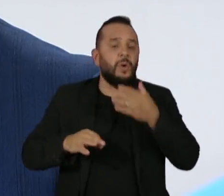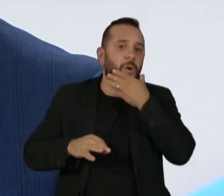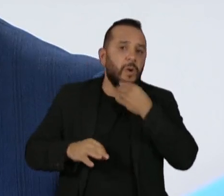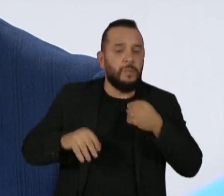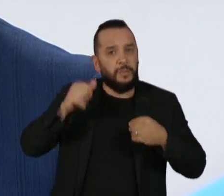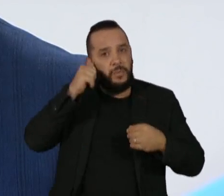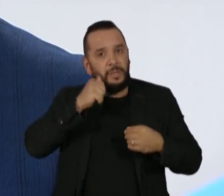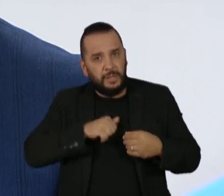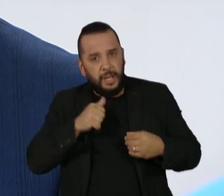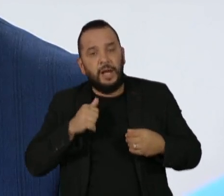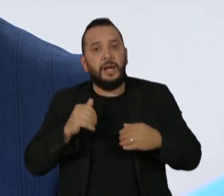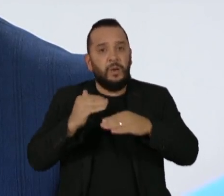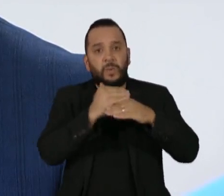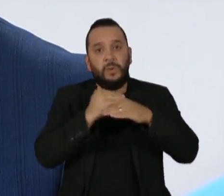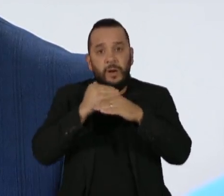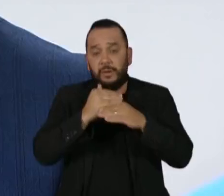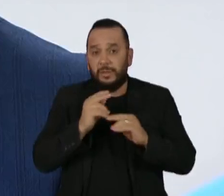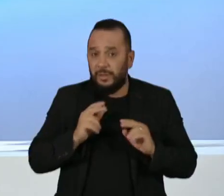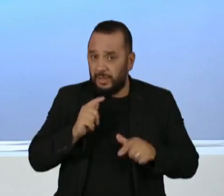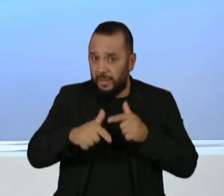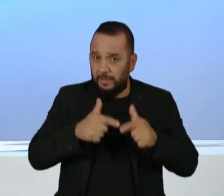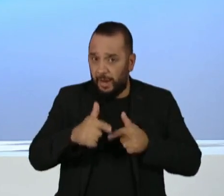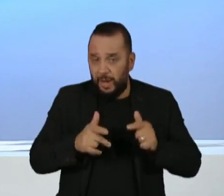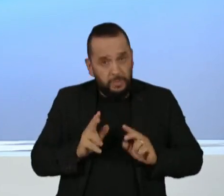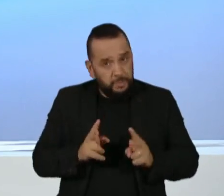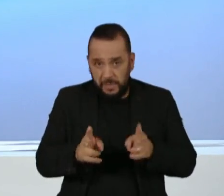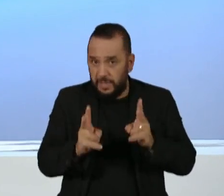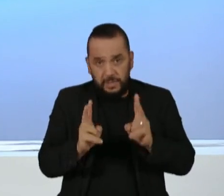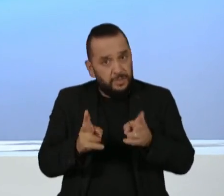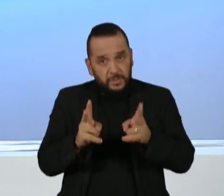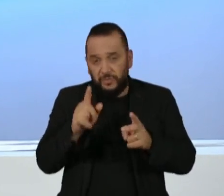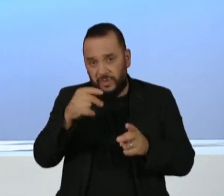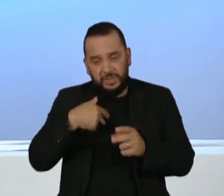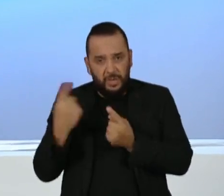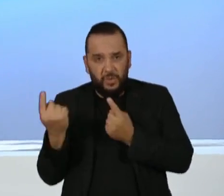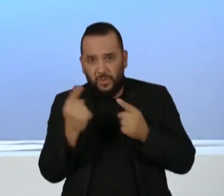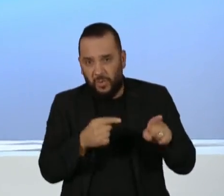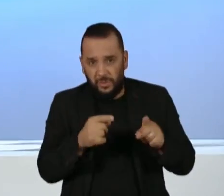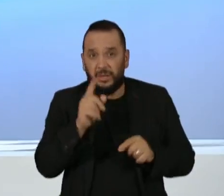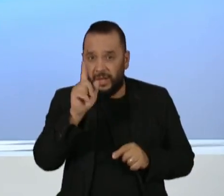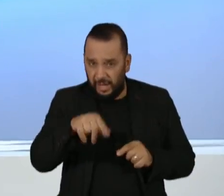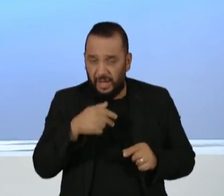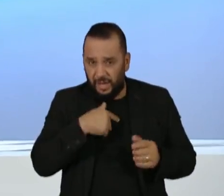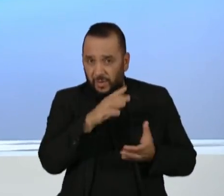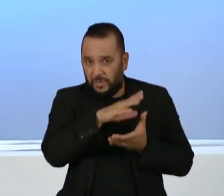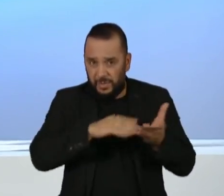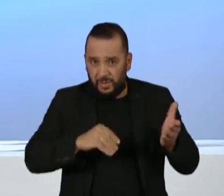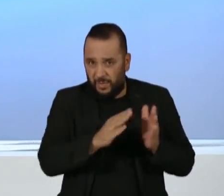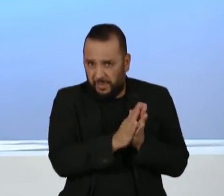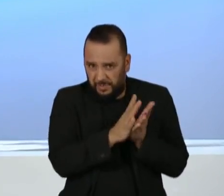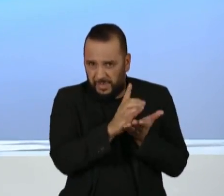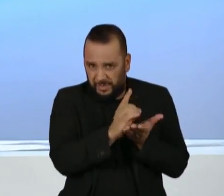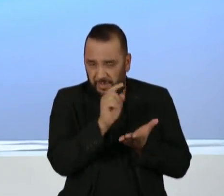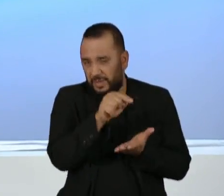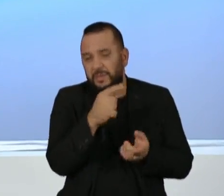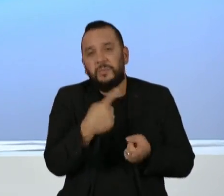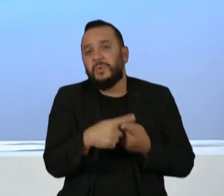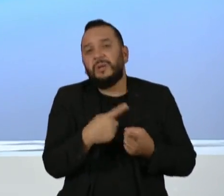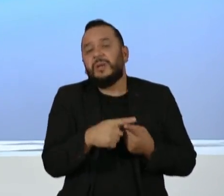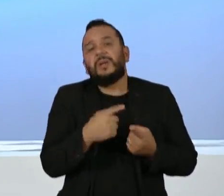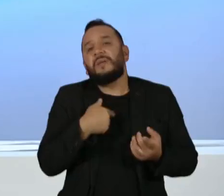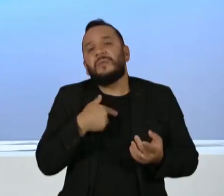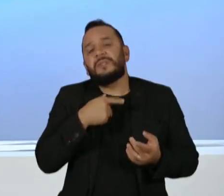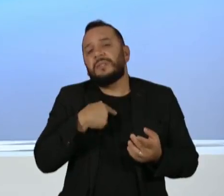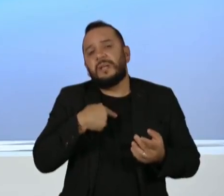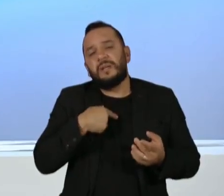eles exercem a mesma função. O senhor se embasou nesse versículo bíblico? Qual que foi a